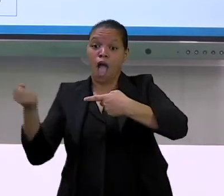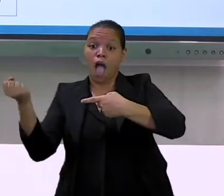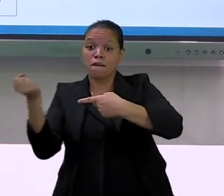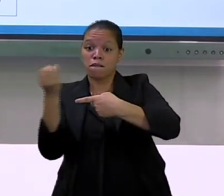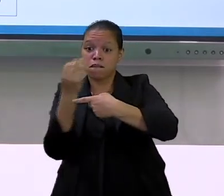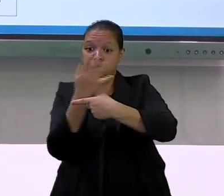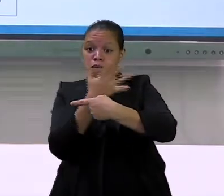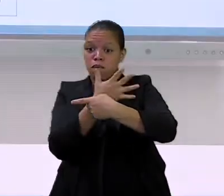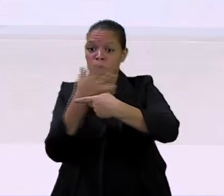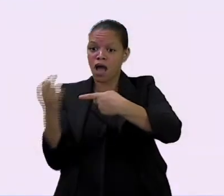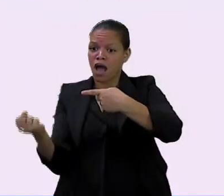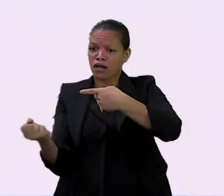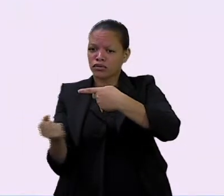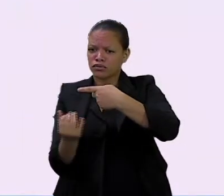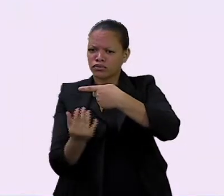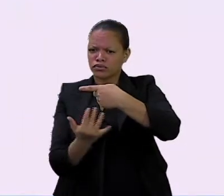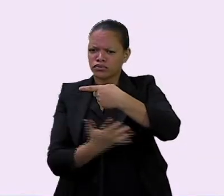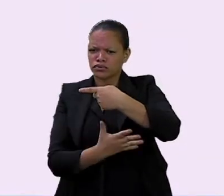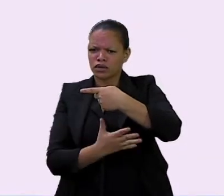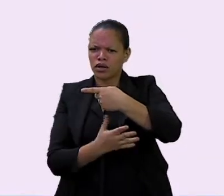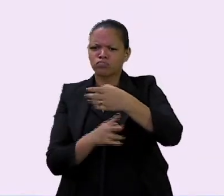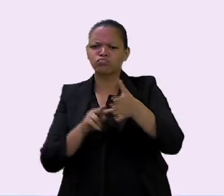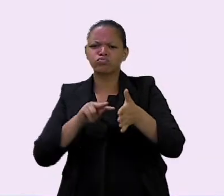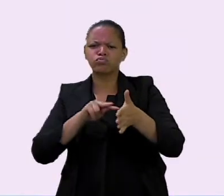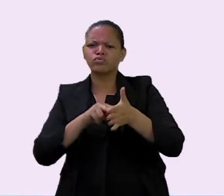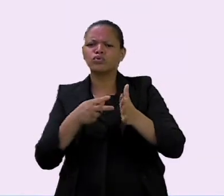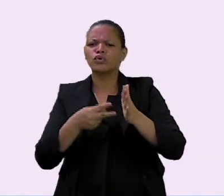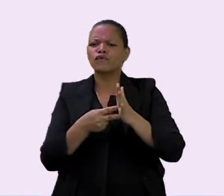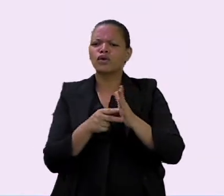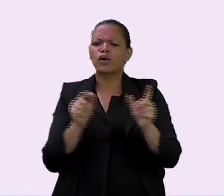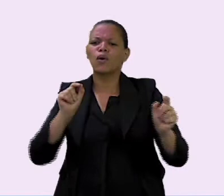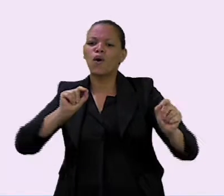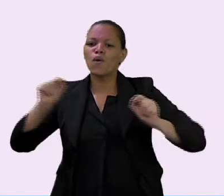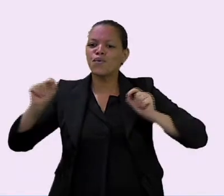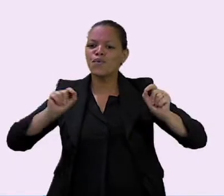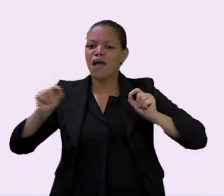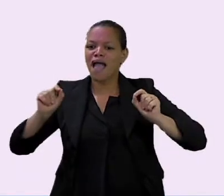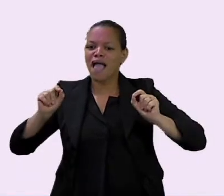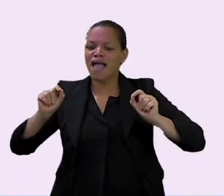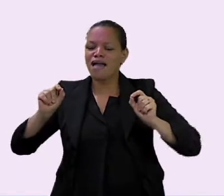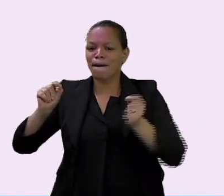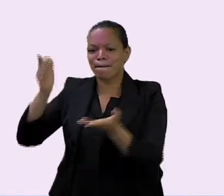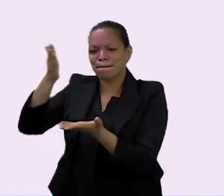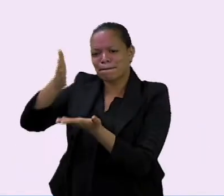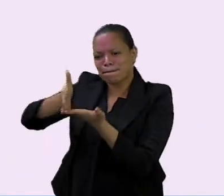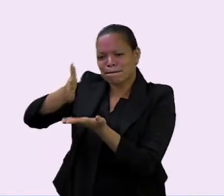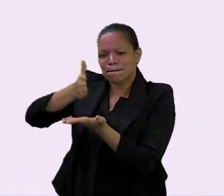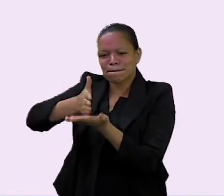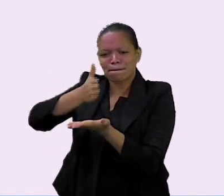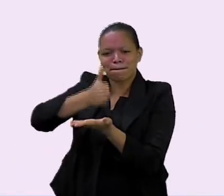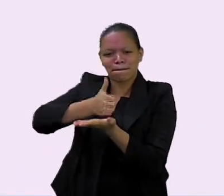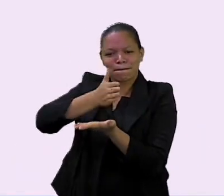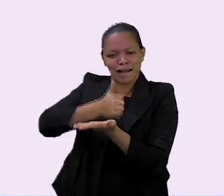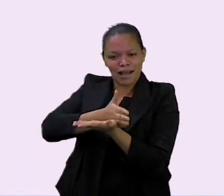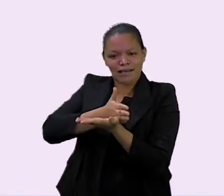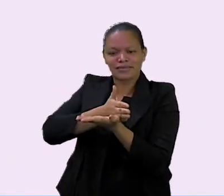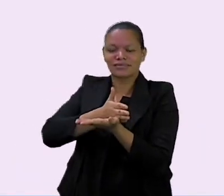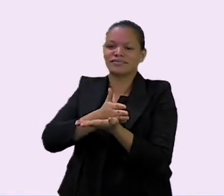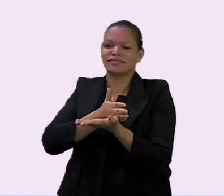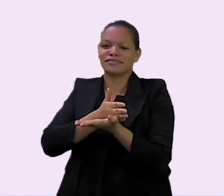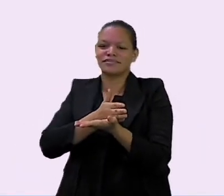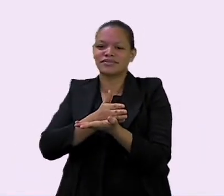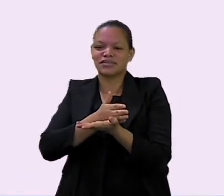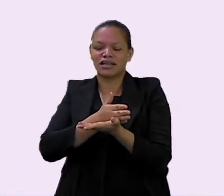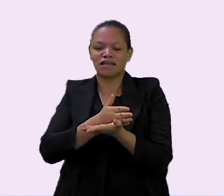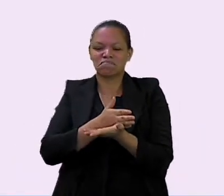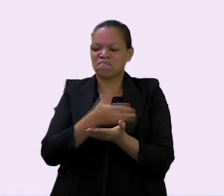de quebrar, de repartir uma coisa, parte de um todo. O que seria isso, professor? O